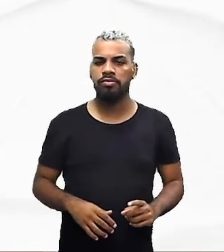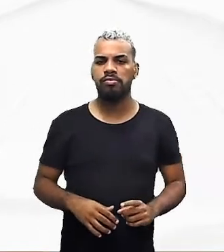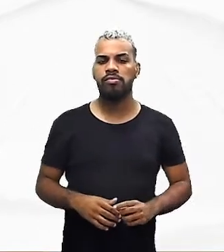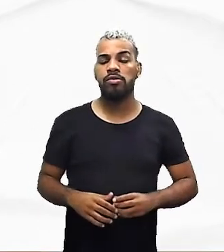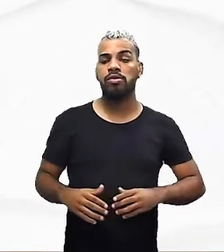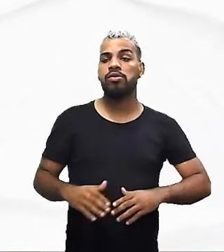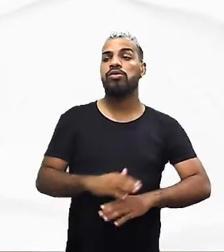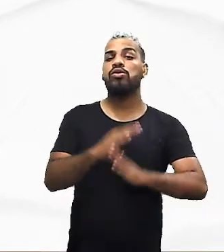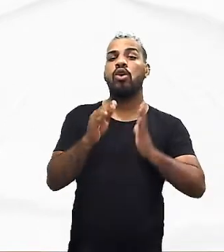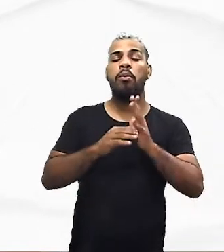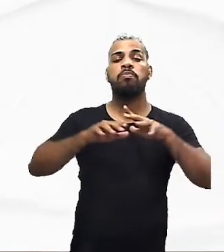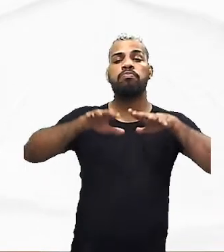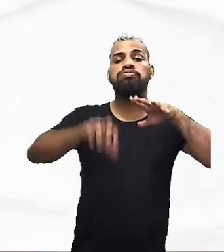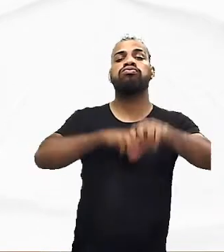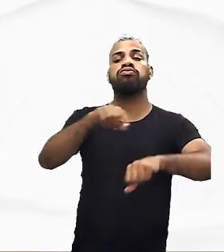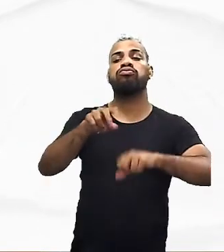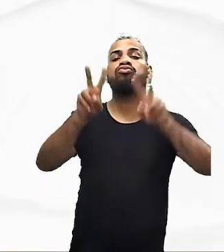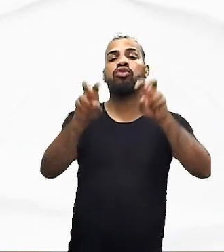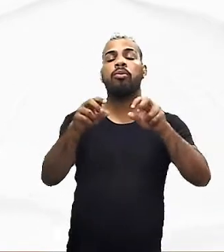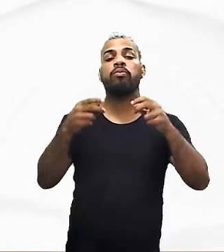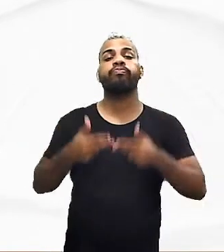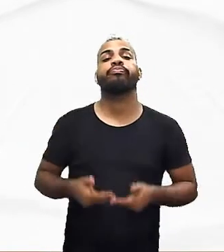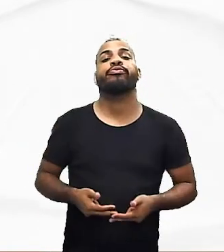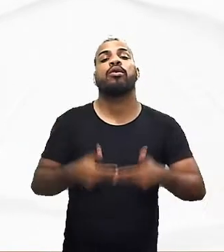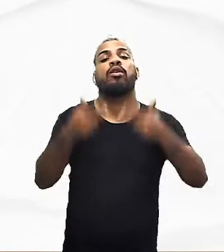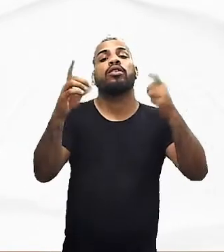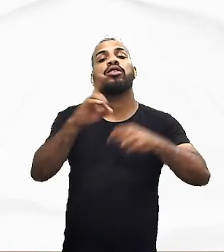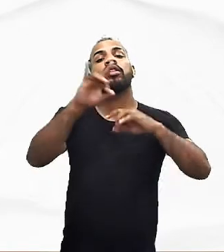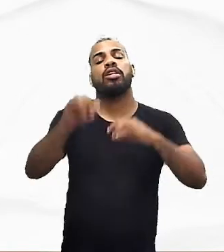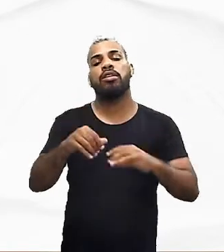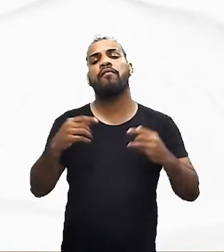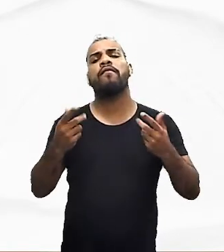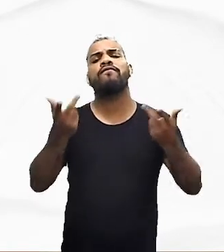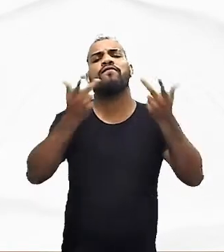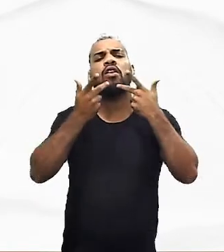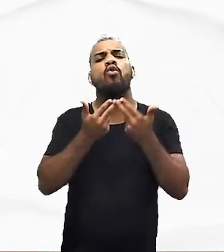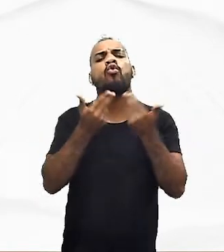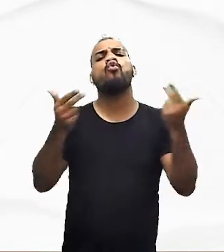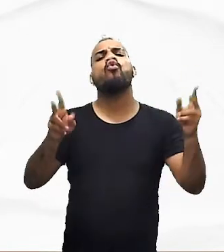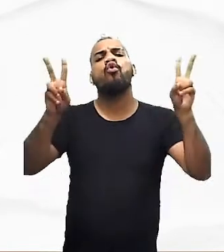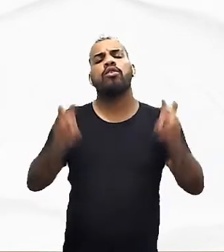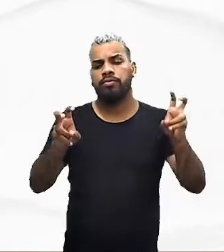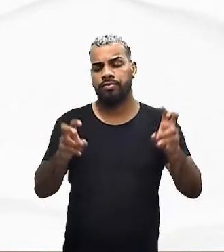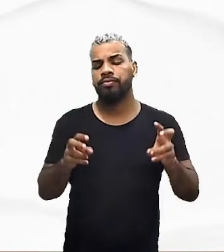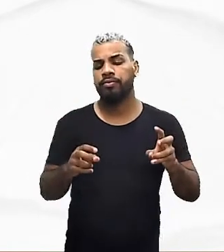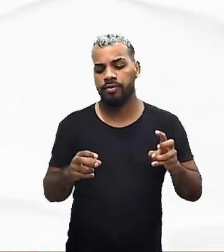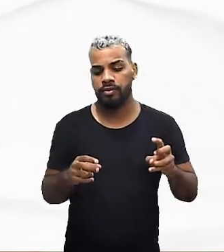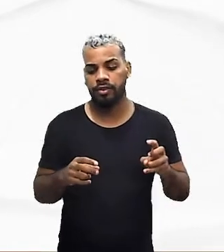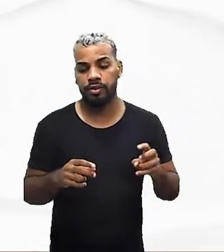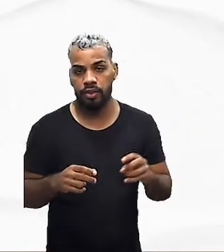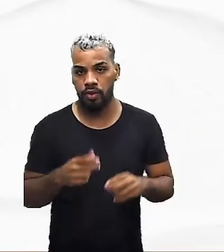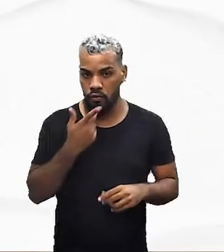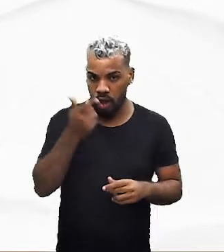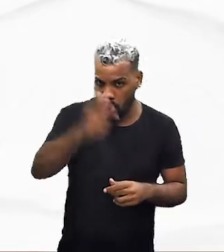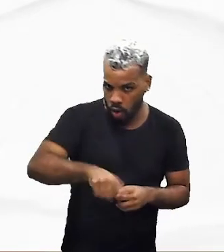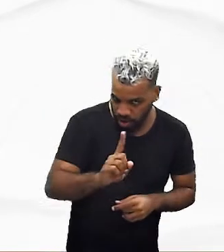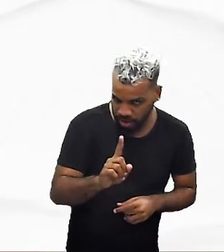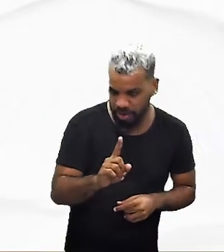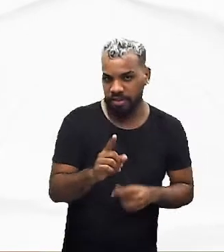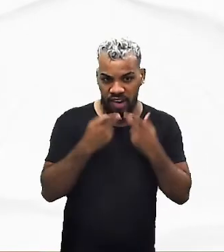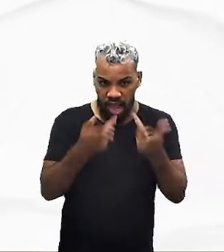avidez informações acerca da grande novidade do dia. Dizia-se muita coisa que não repetirei agora, pois a